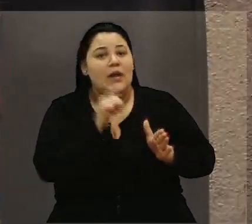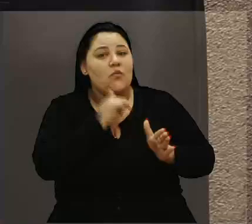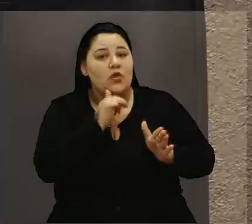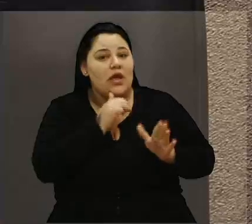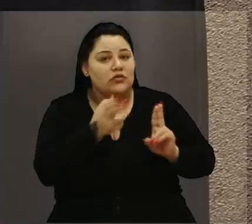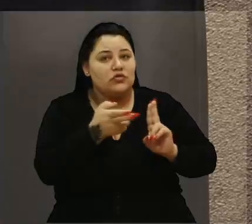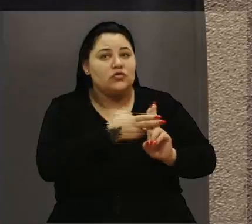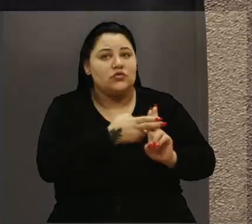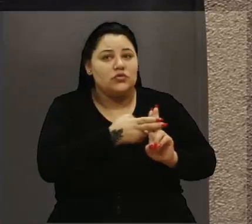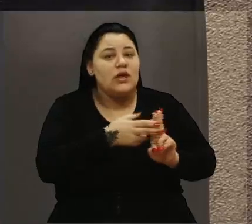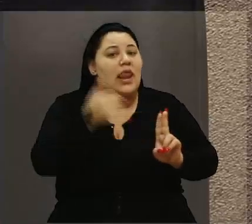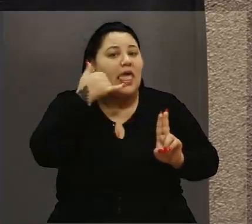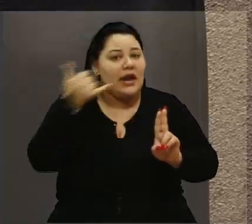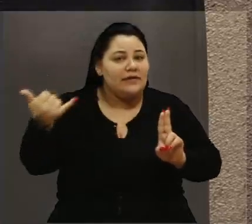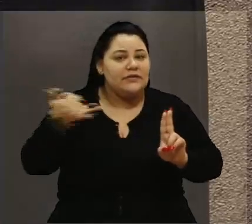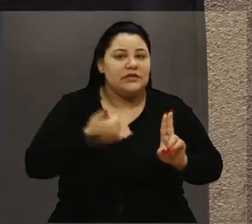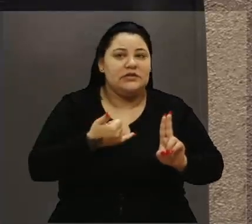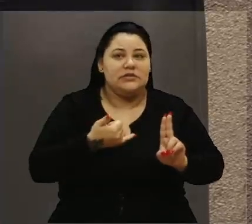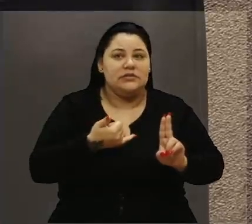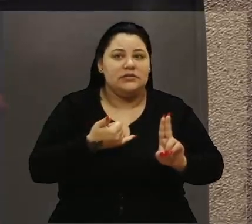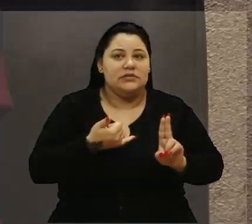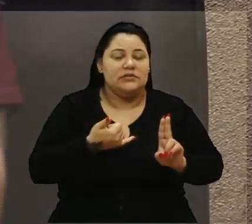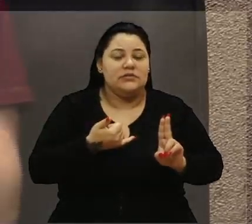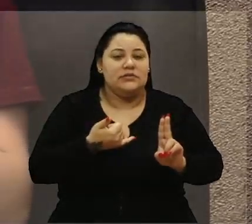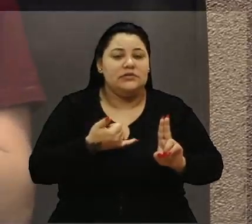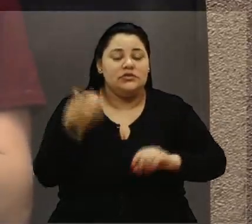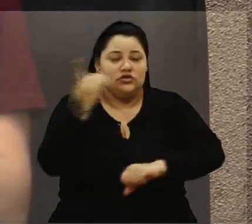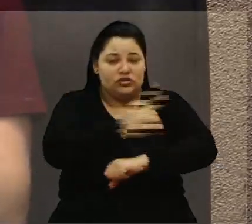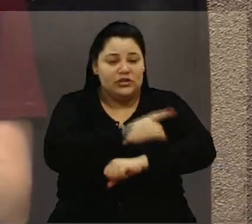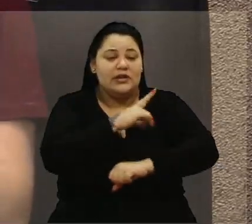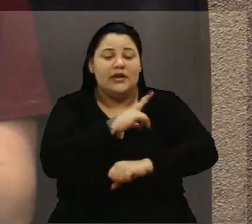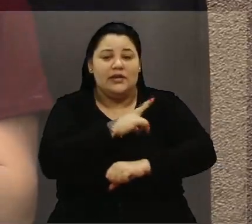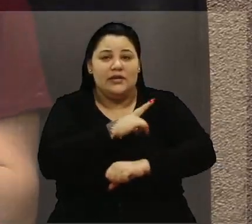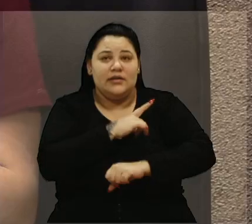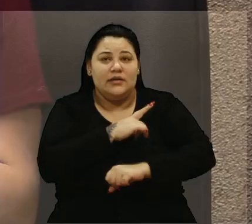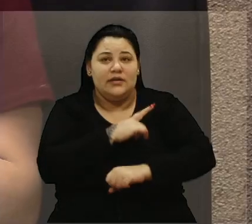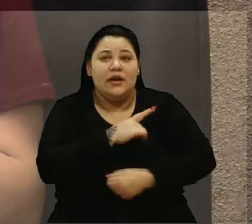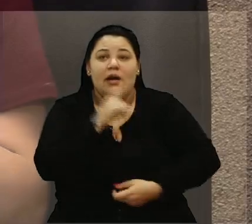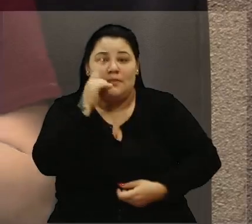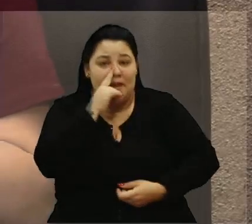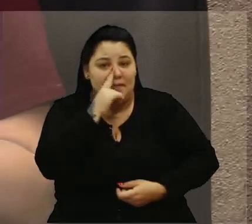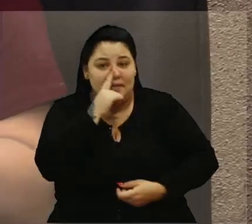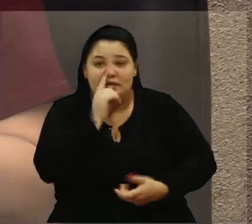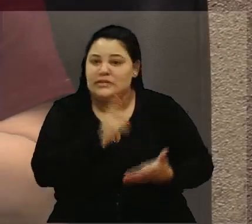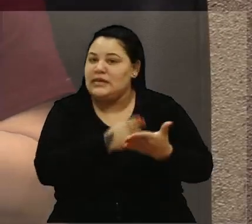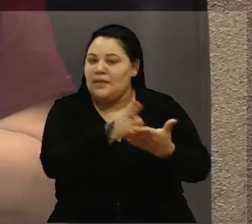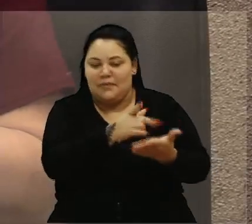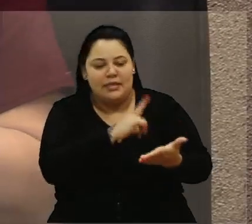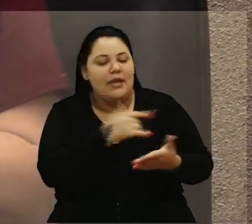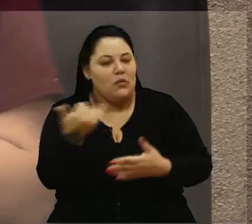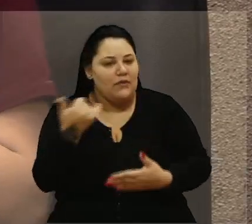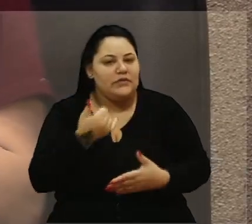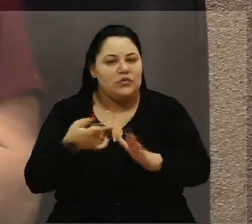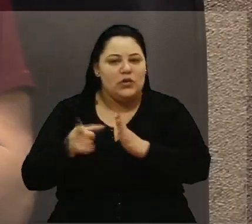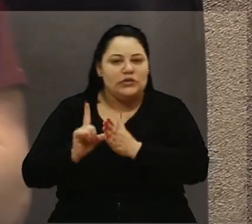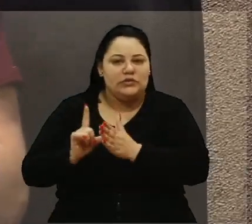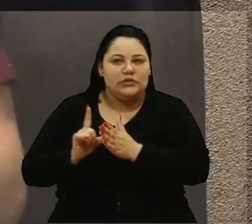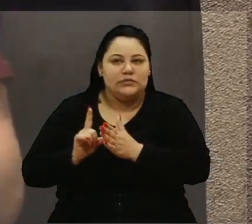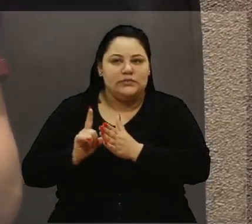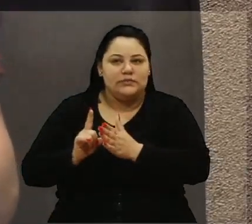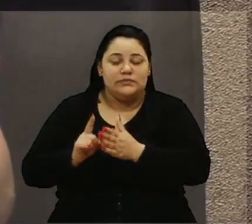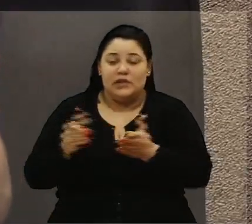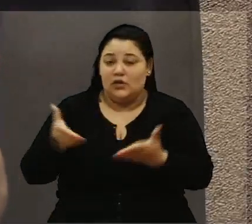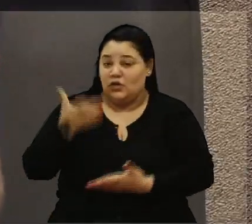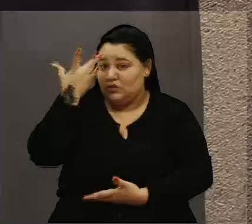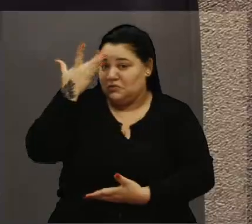a semana que vem, dia tal, a senhora tem a consulta. Com a minha mãe, isso está acontecendo sempre. Agora, não sei